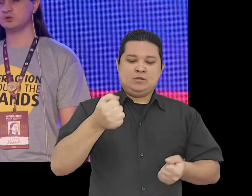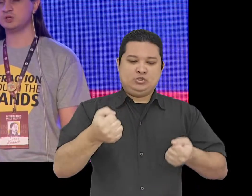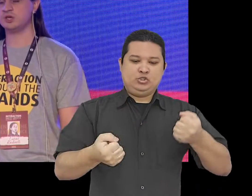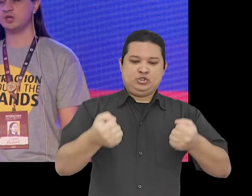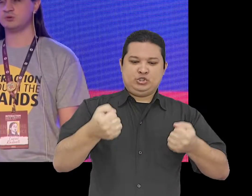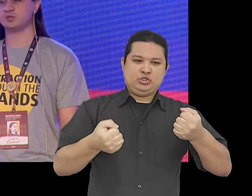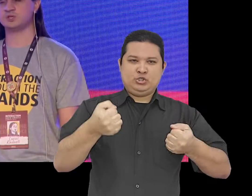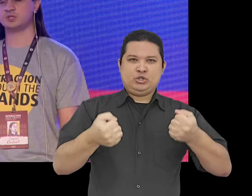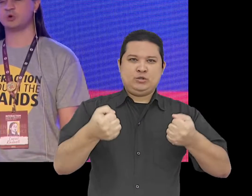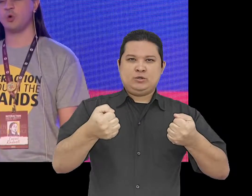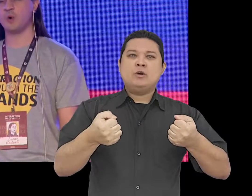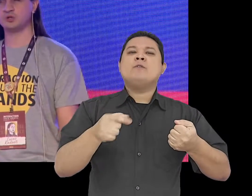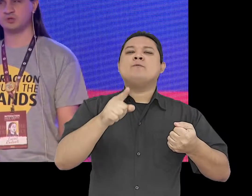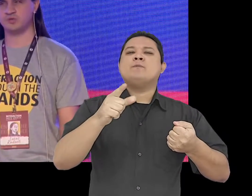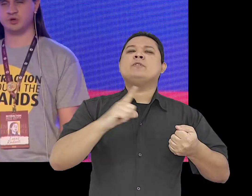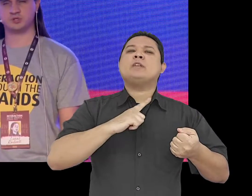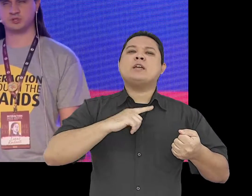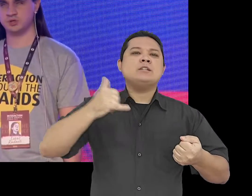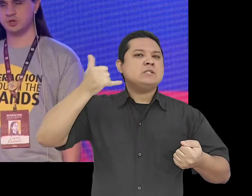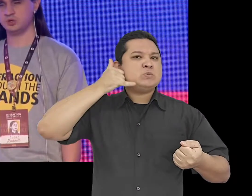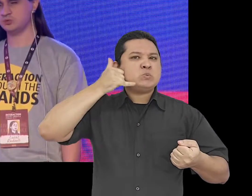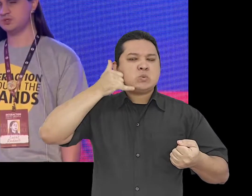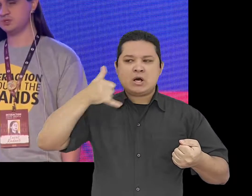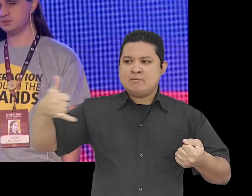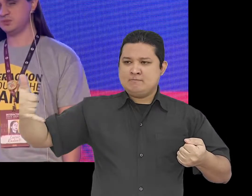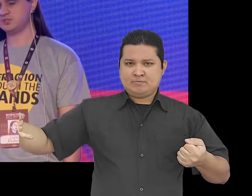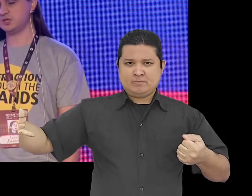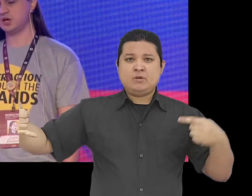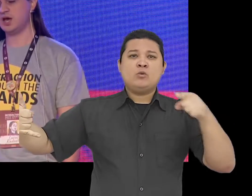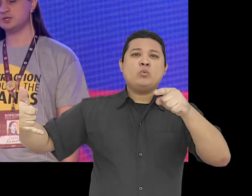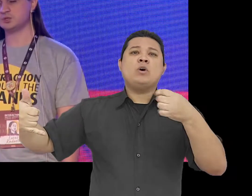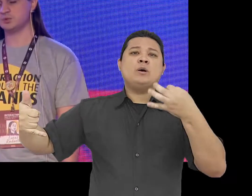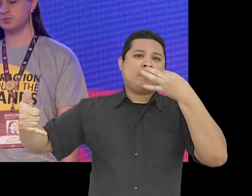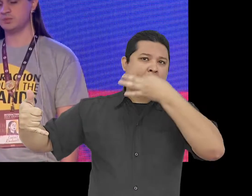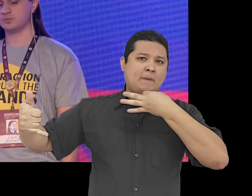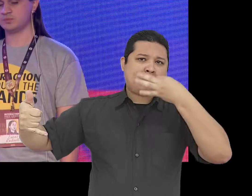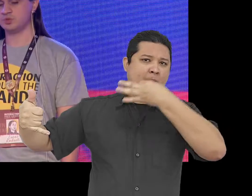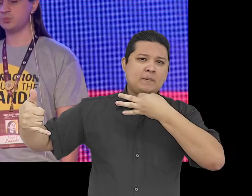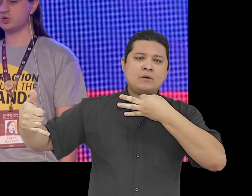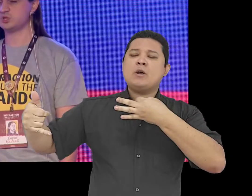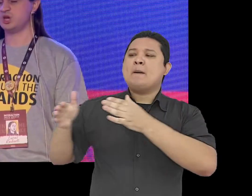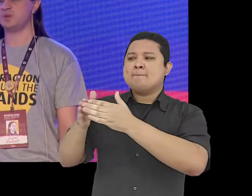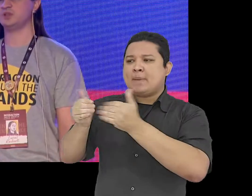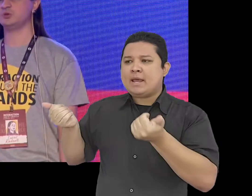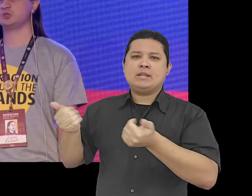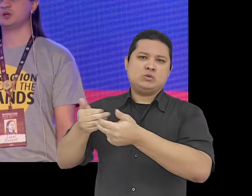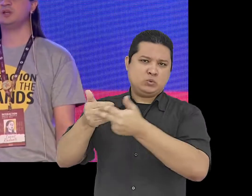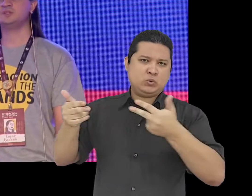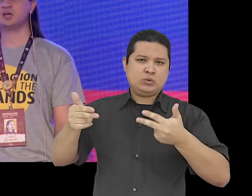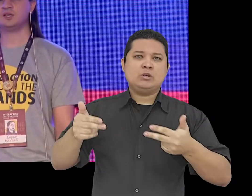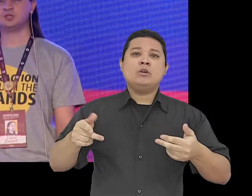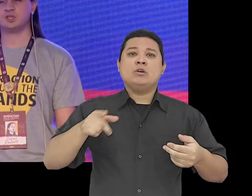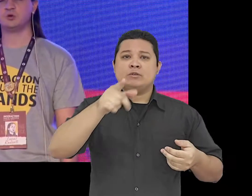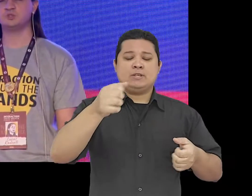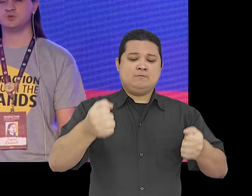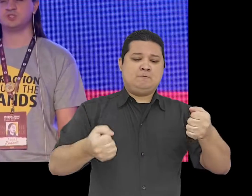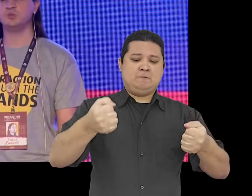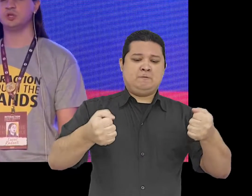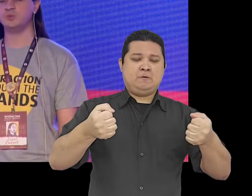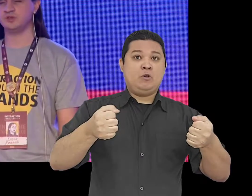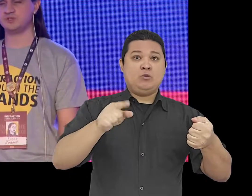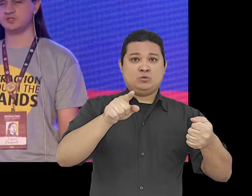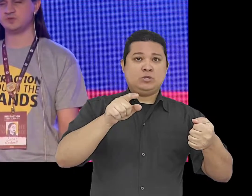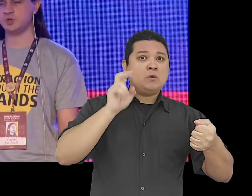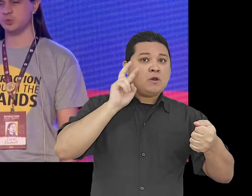e queira usar, sei lá, comandos de voz. Então, nesse caso, não posso olhar para a tela do celular. Nesse caso, a gente está como se